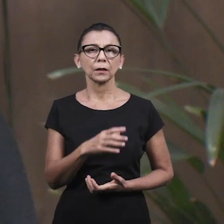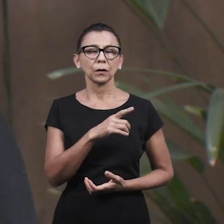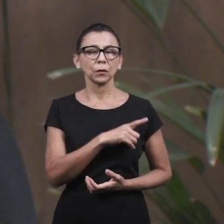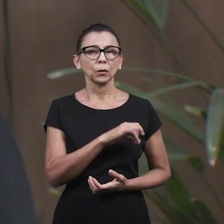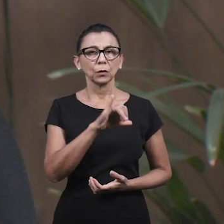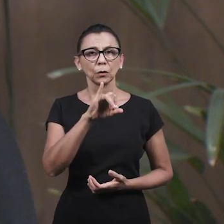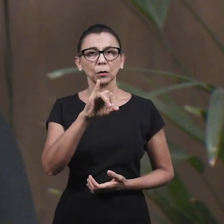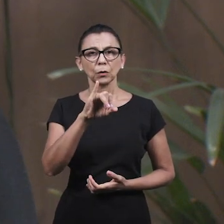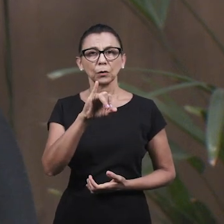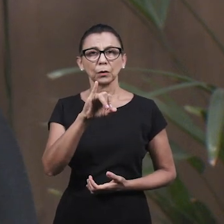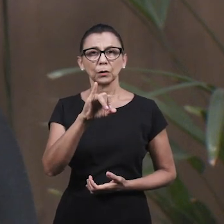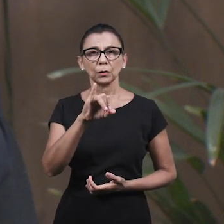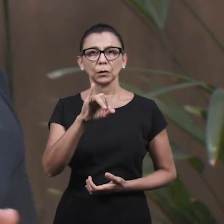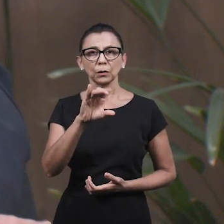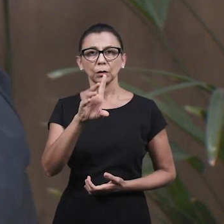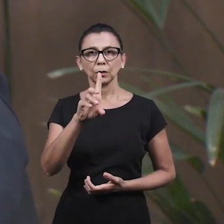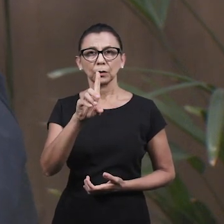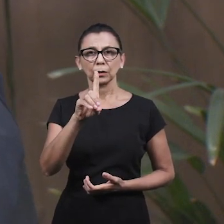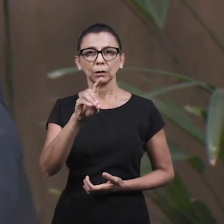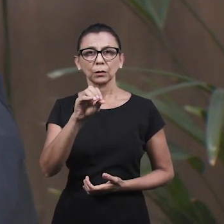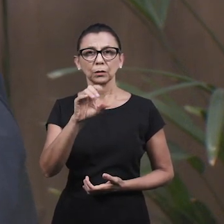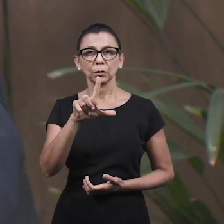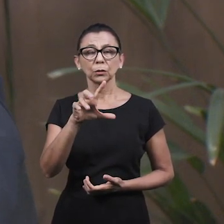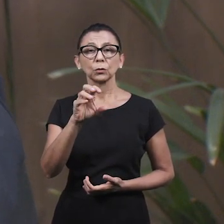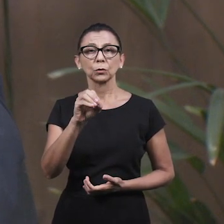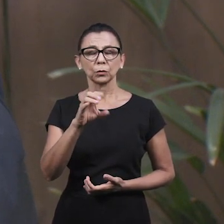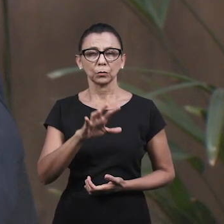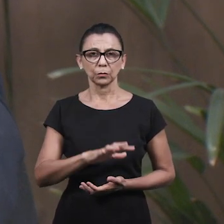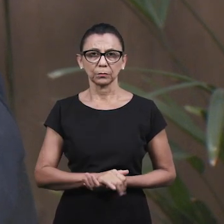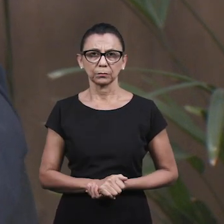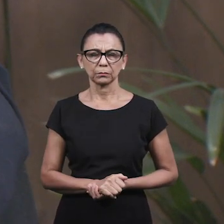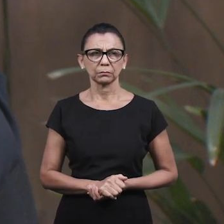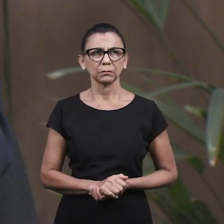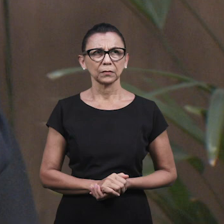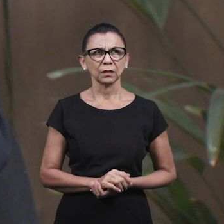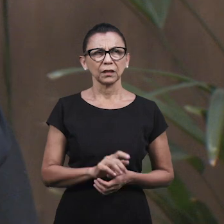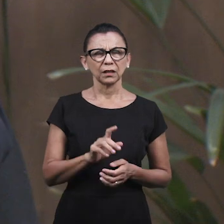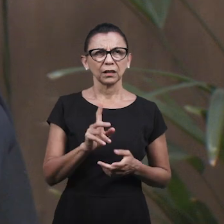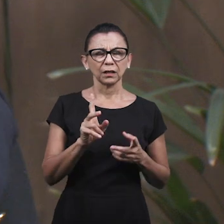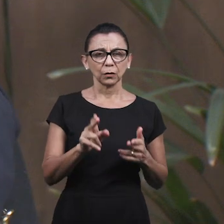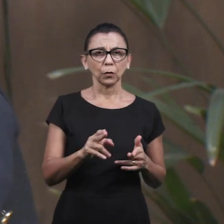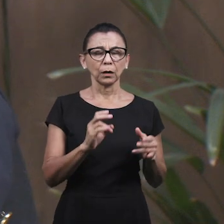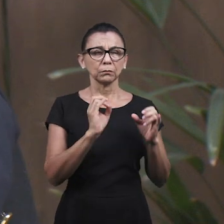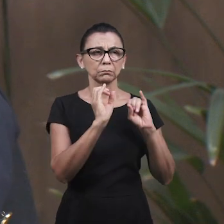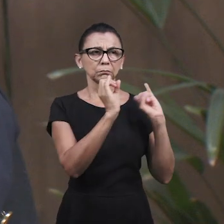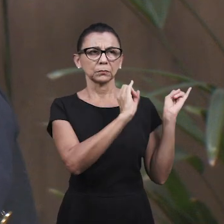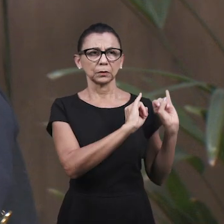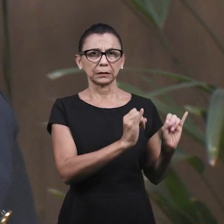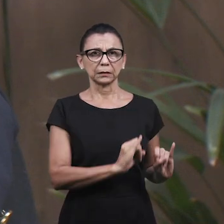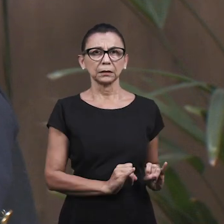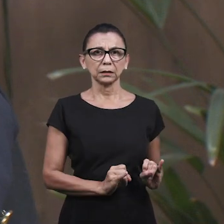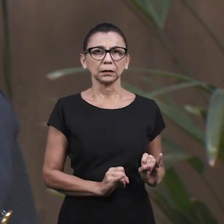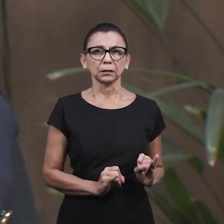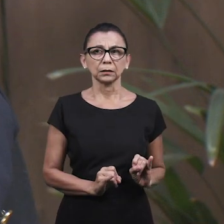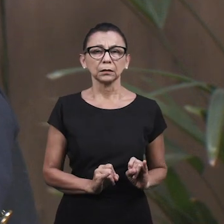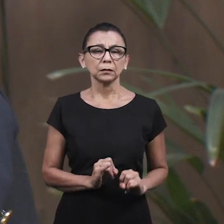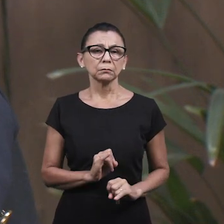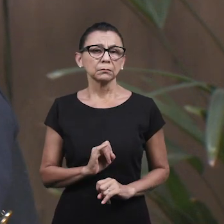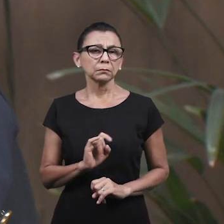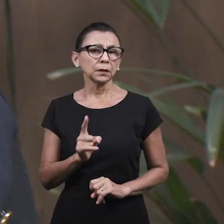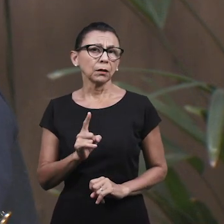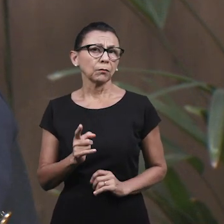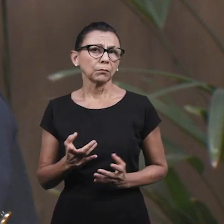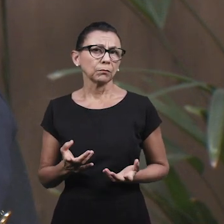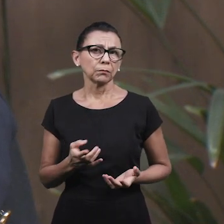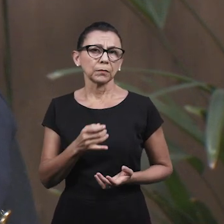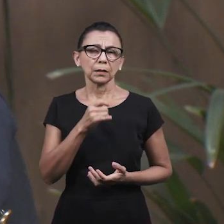Idolatria é só o ídolo? Nós vimos na aula passada que não. Você pode ter uma outra situação, como foi a situação